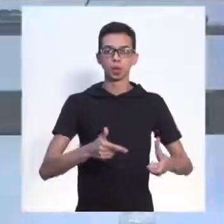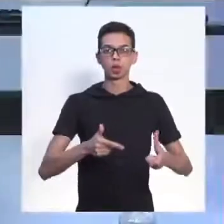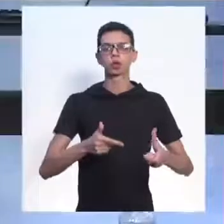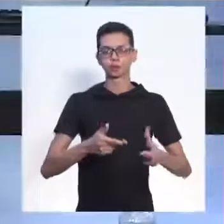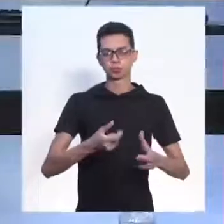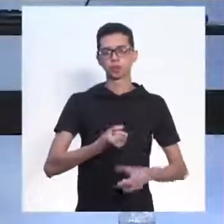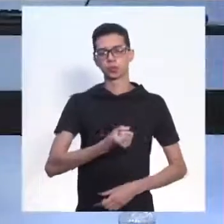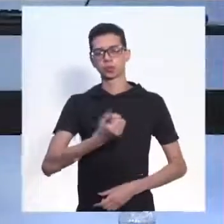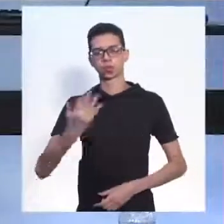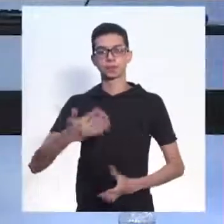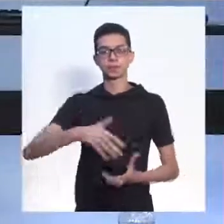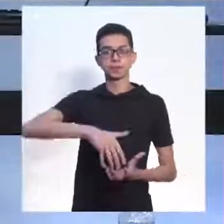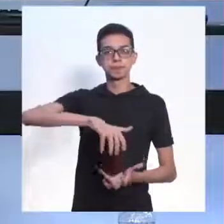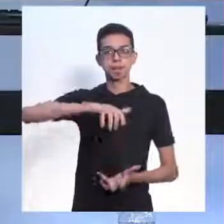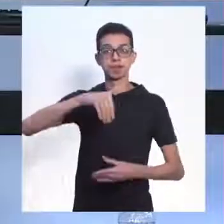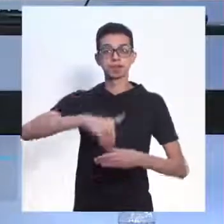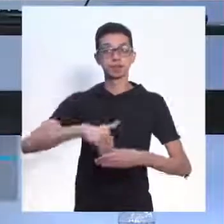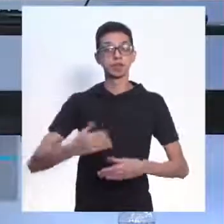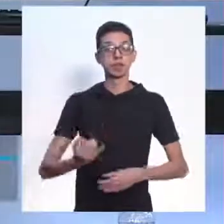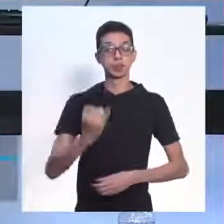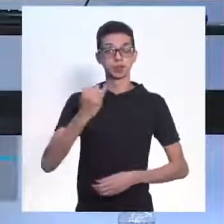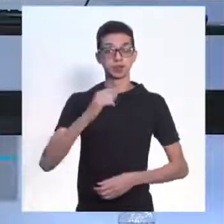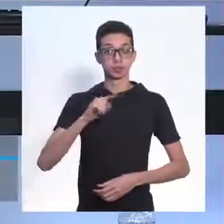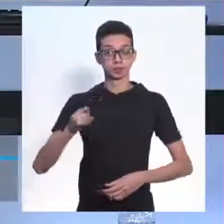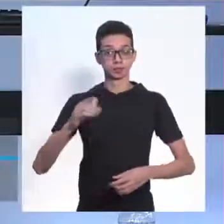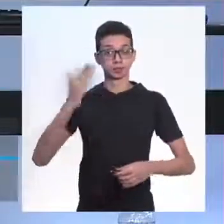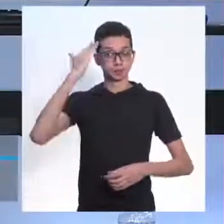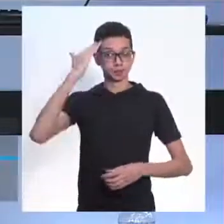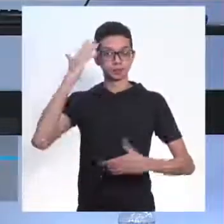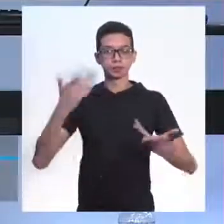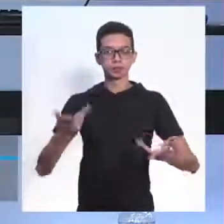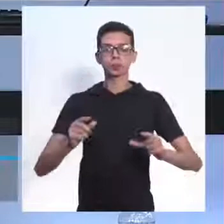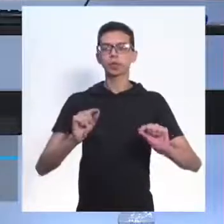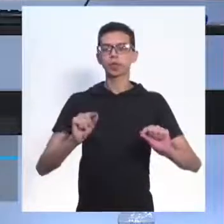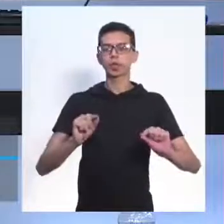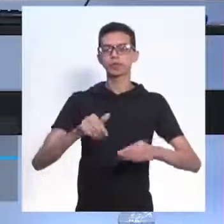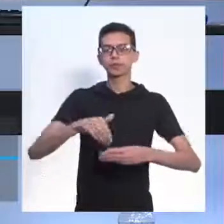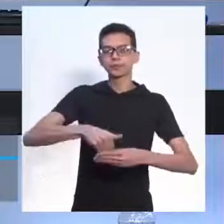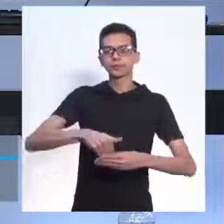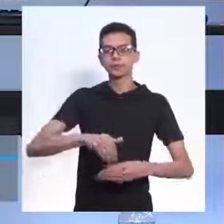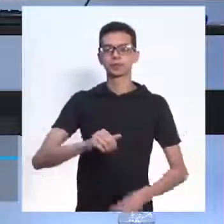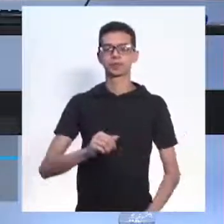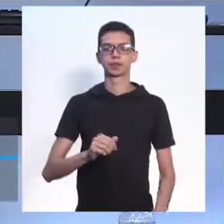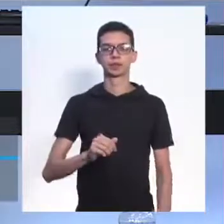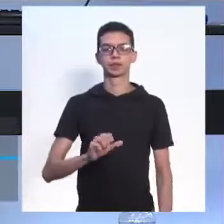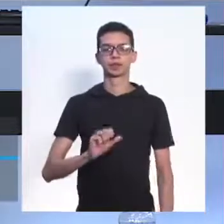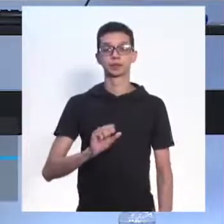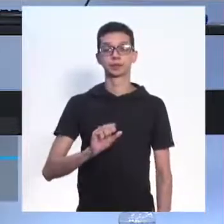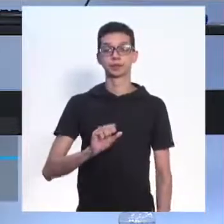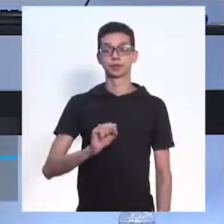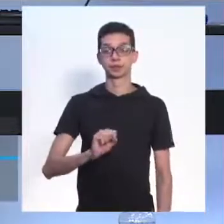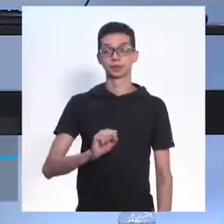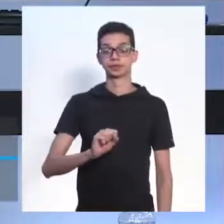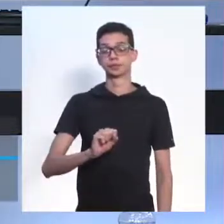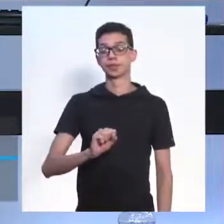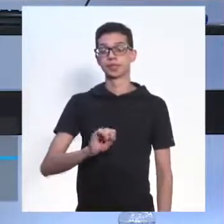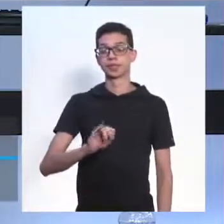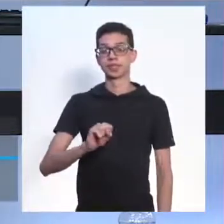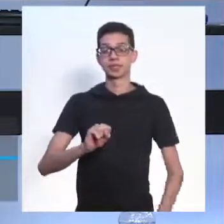votos é importante a gente voltar aqui então sistema eleitoral ele tem a sua forma majoritária